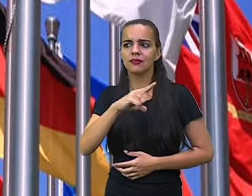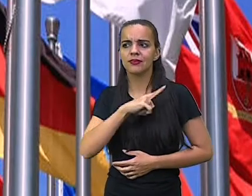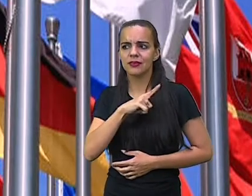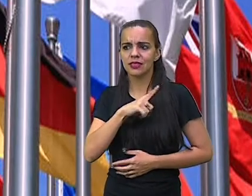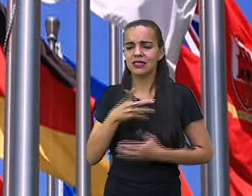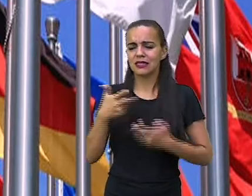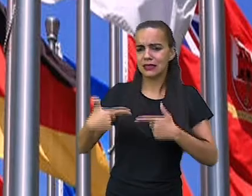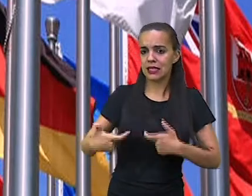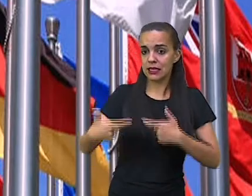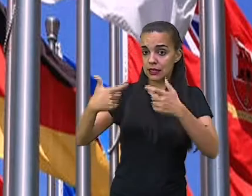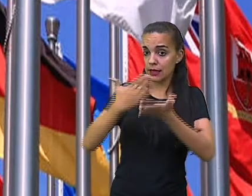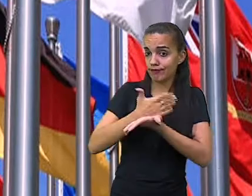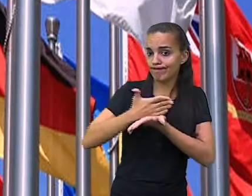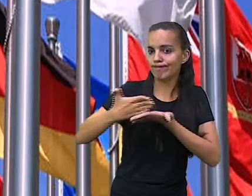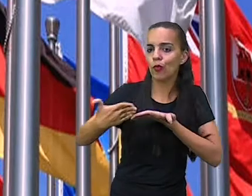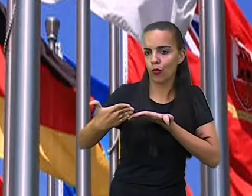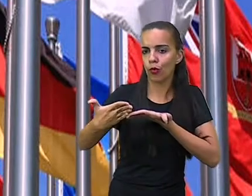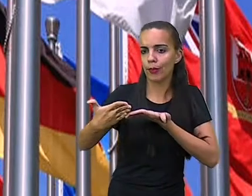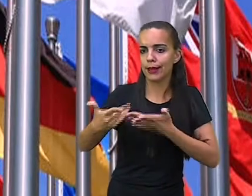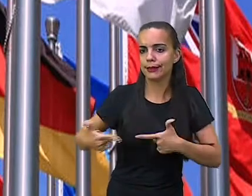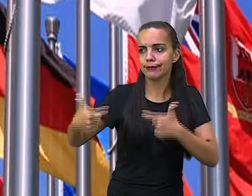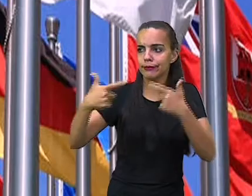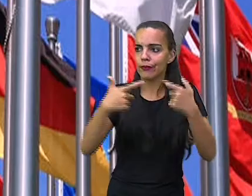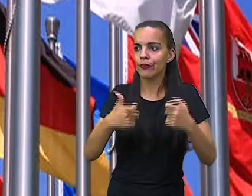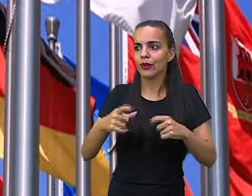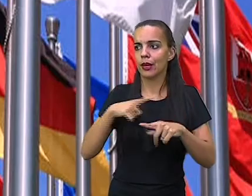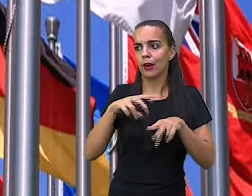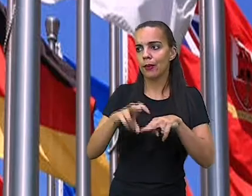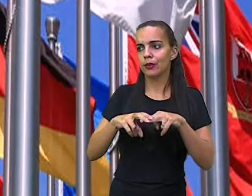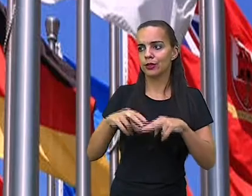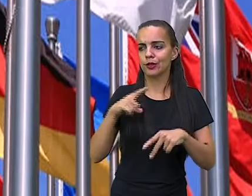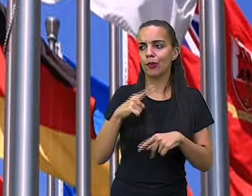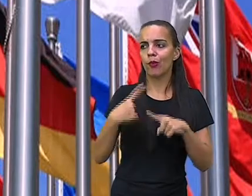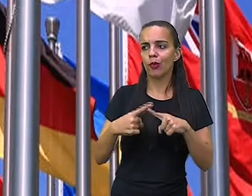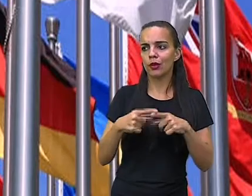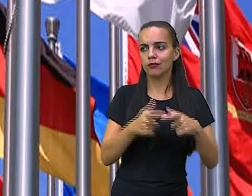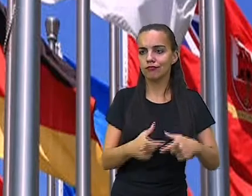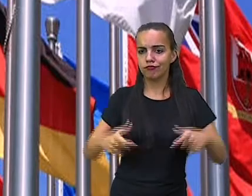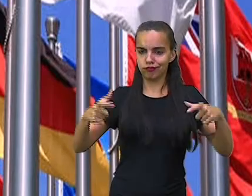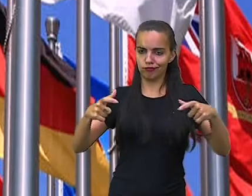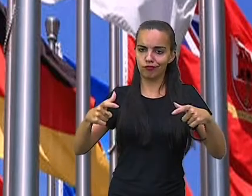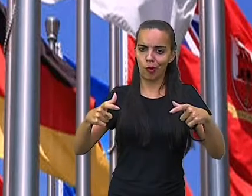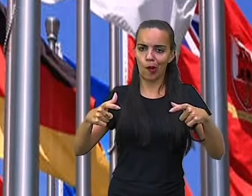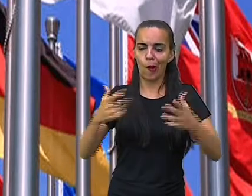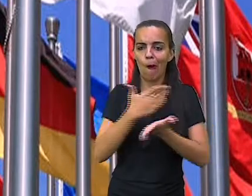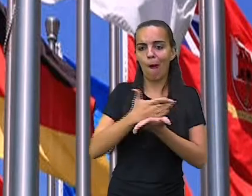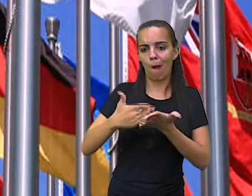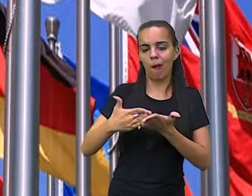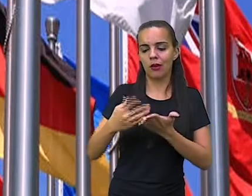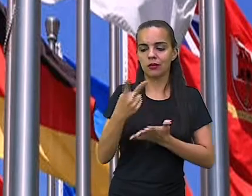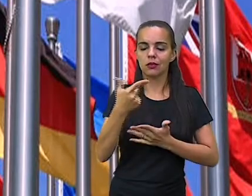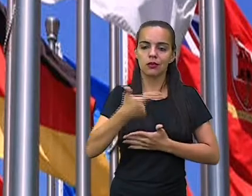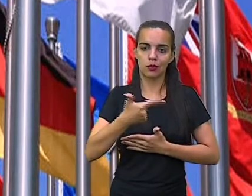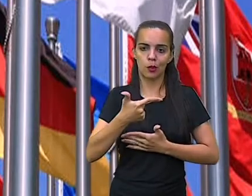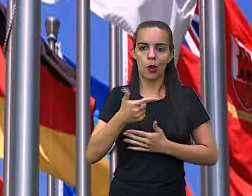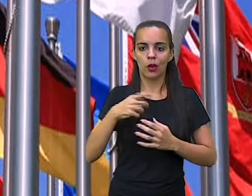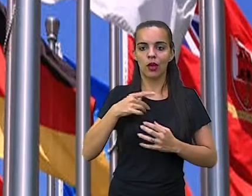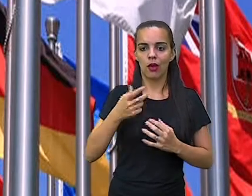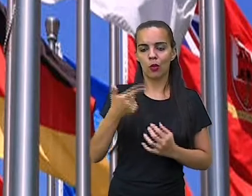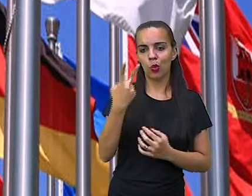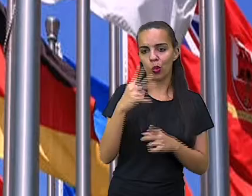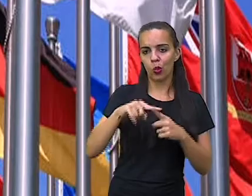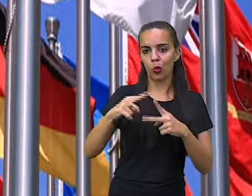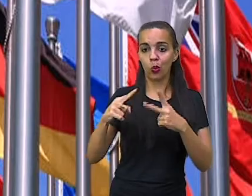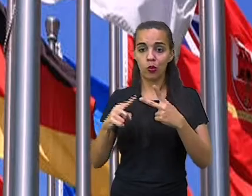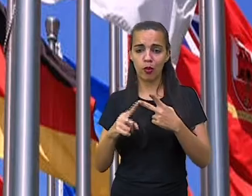iniciar guerras, entre elas as duas grandes guerras mundiais. Suprimir